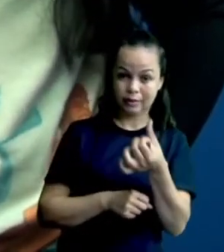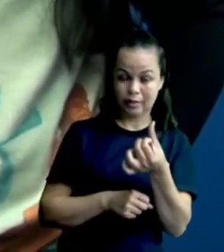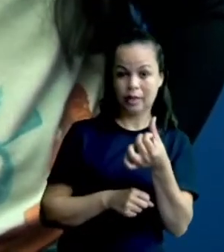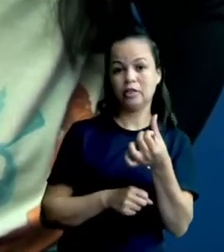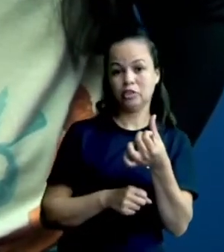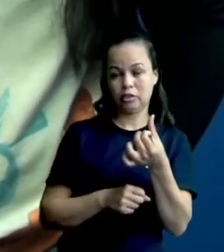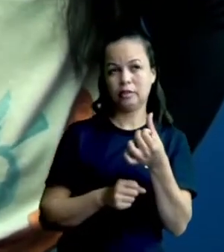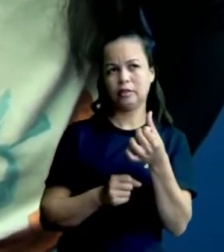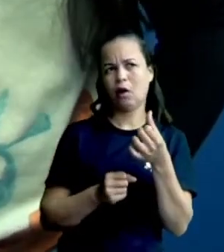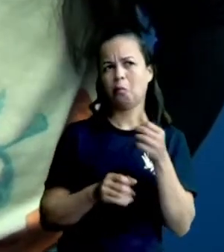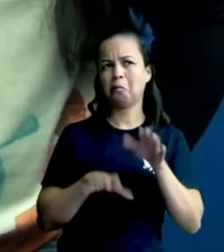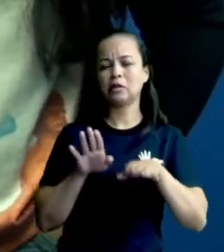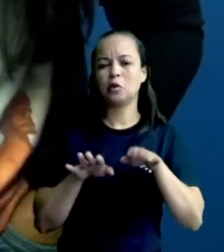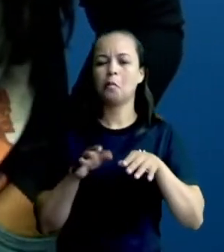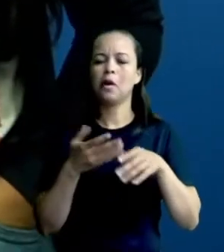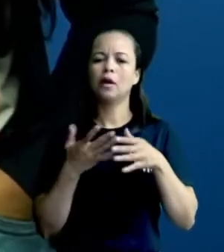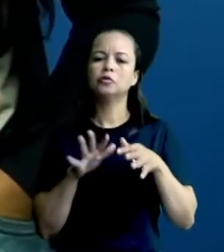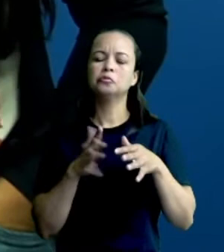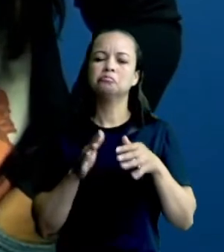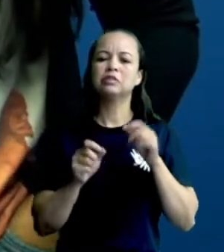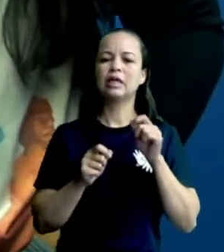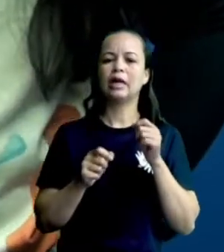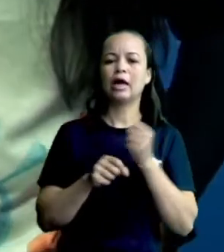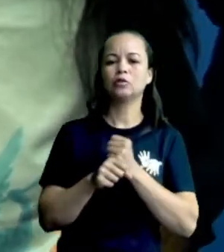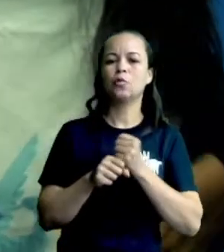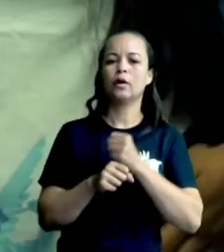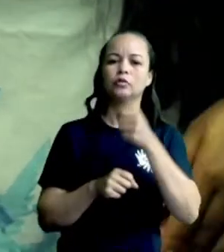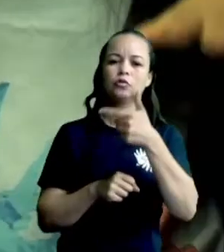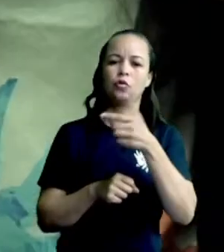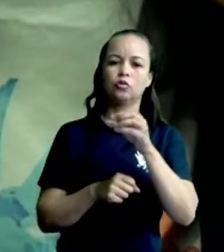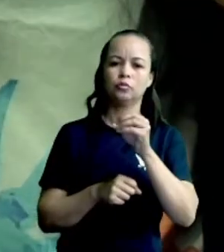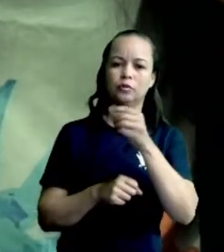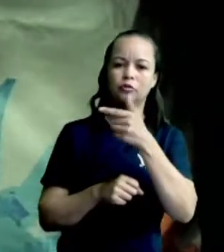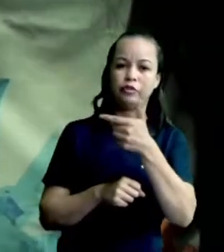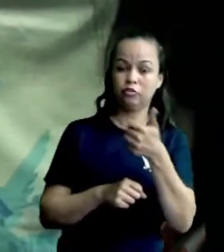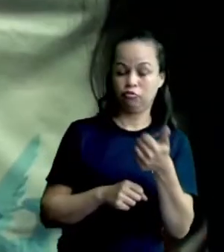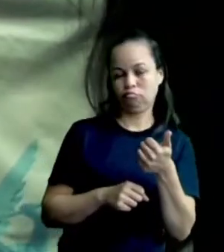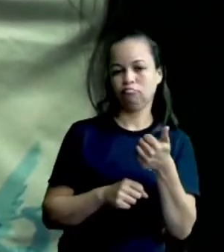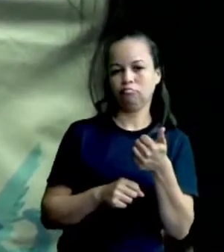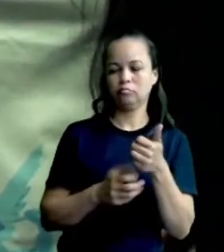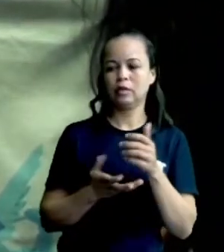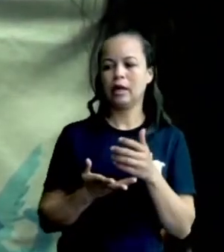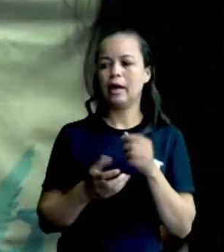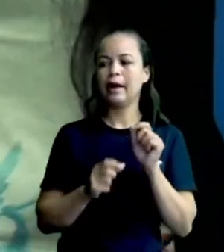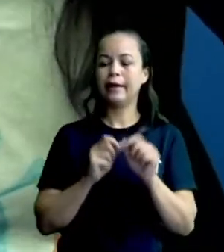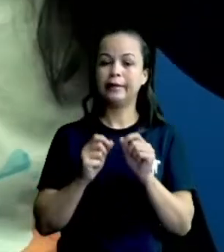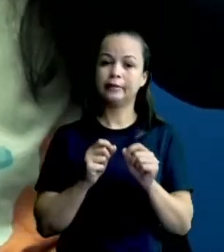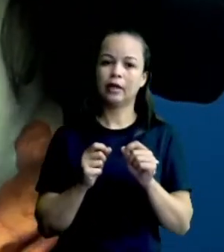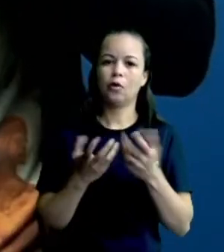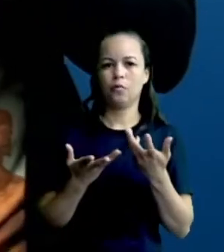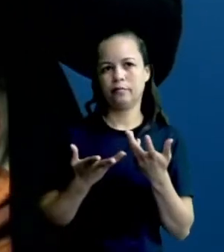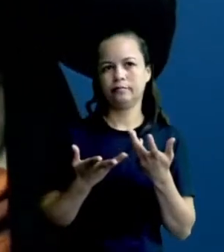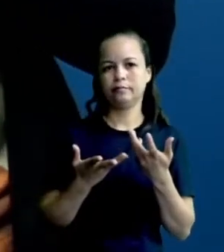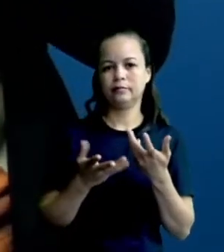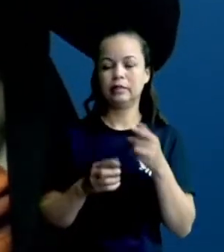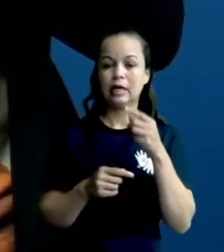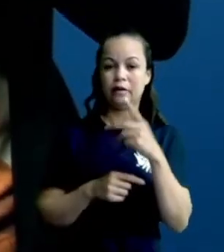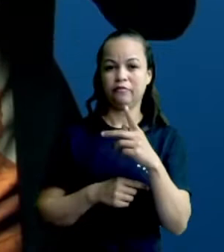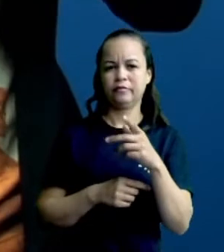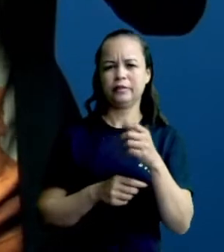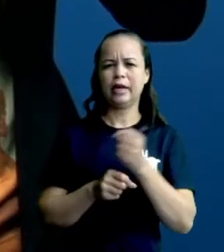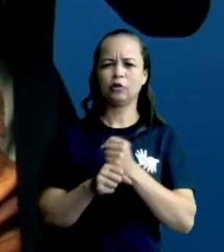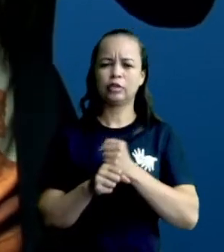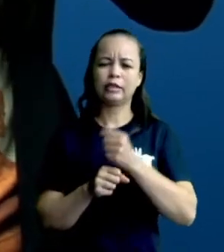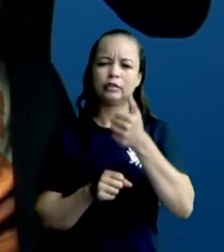será 2021, tá? Então, será o dado de 2017, porque está aí até 2016,